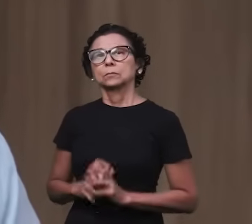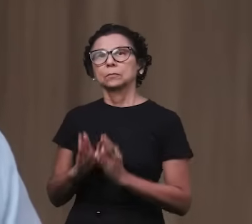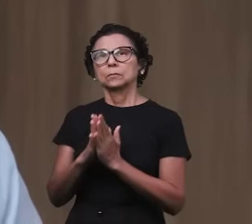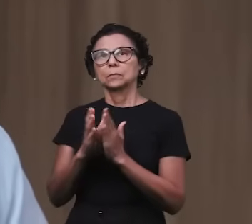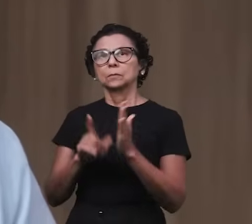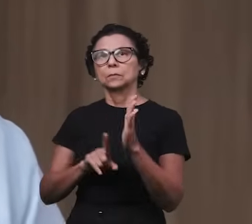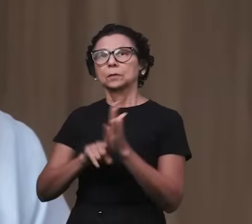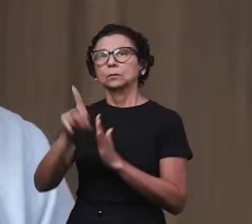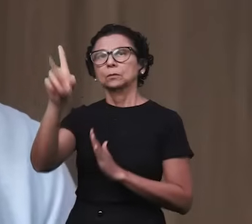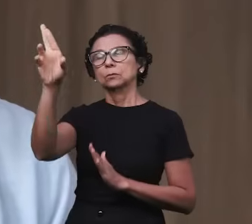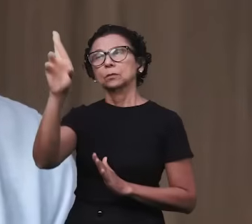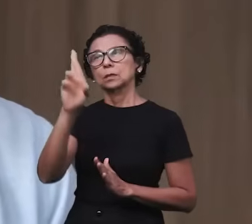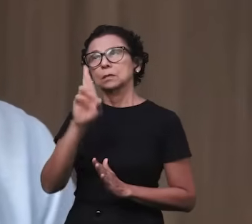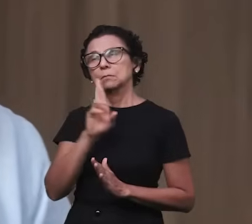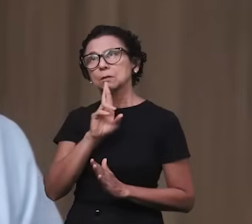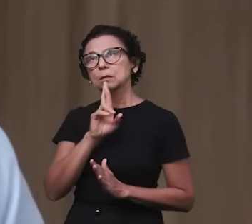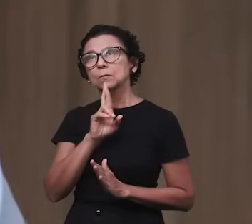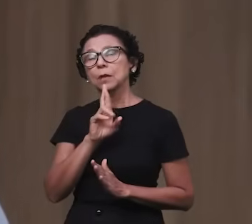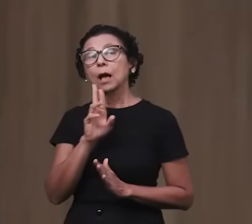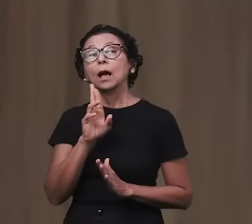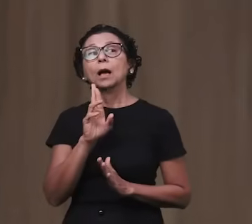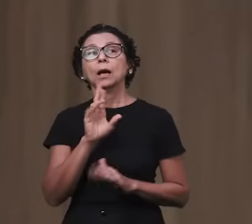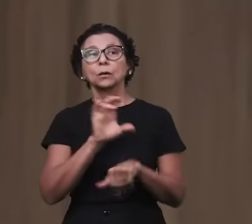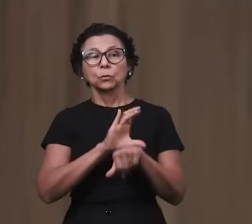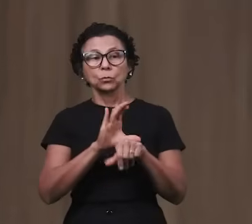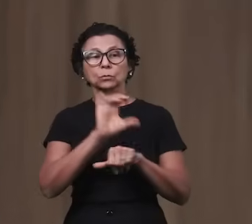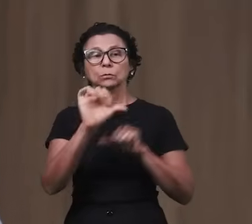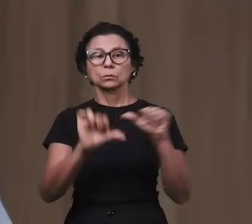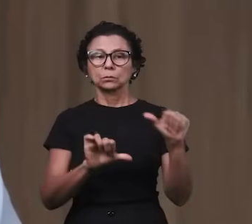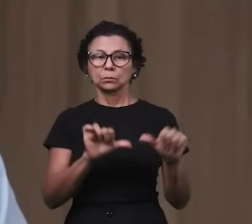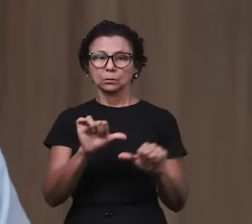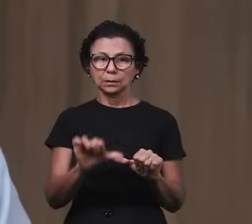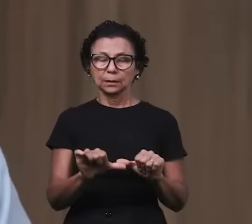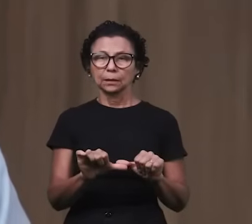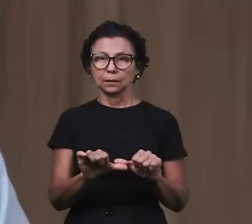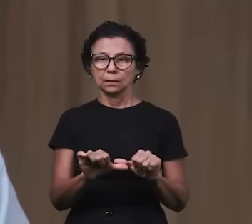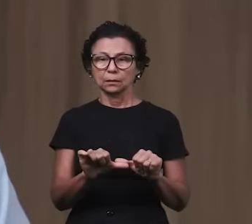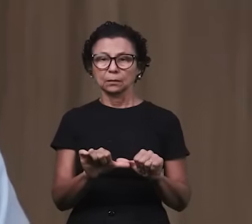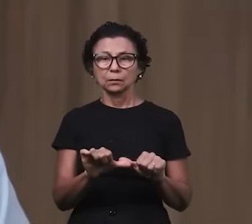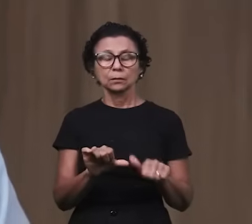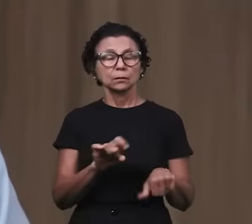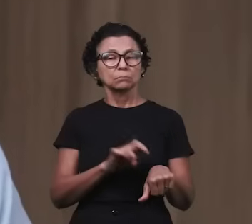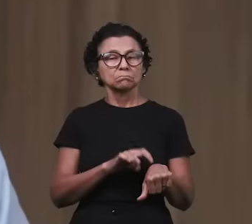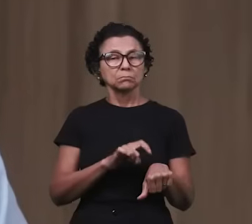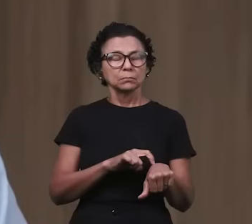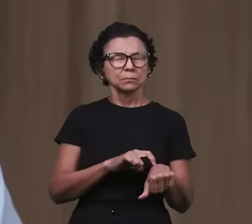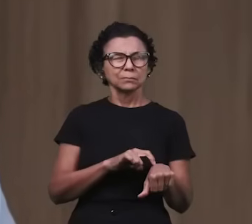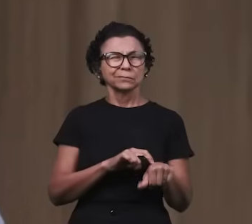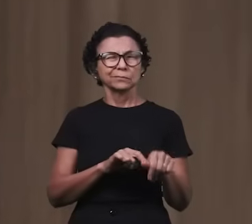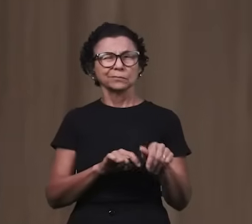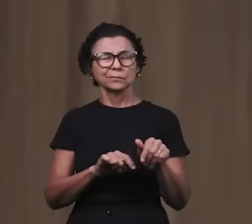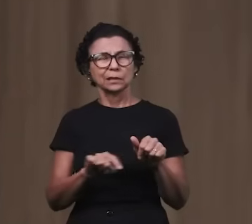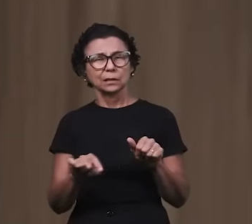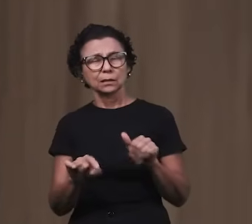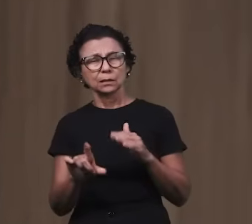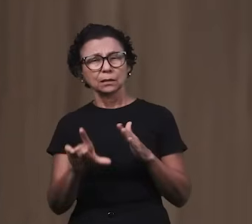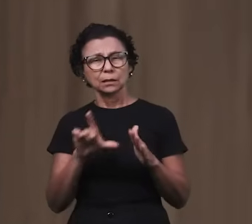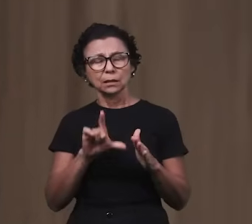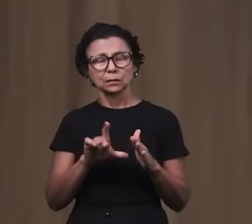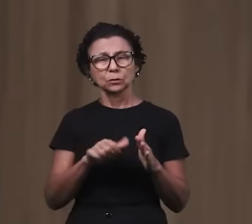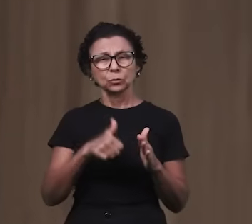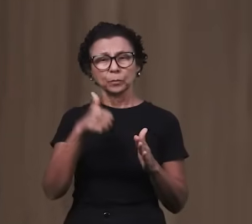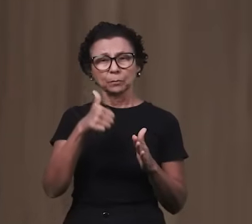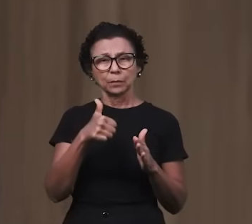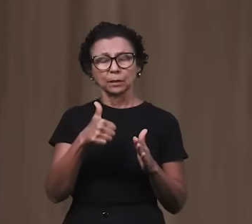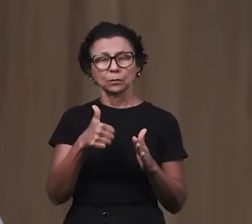Deus, foi aí que eu troquei. O interessante disso é que assim que eu fiz a troca, pouco antes da metade do primeiro período,